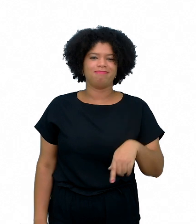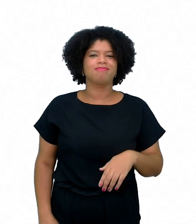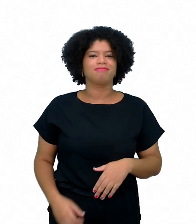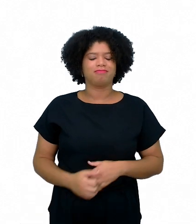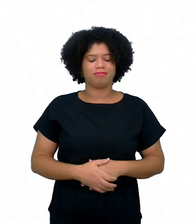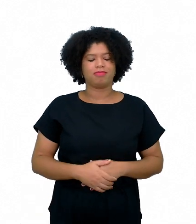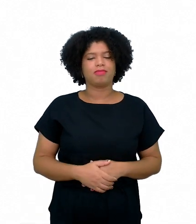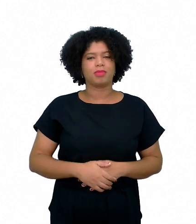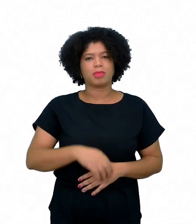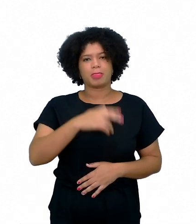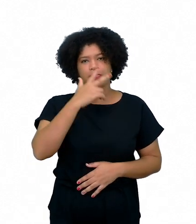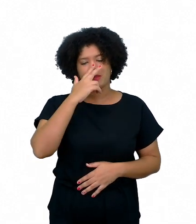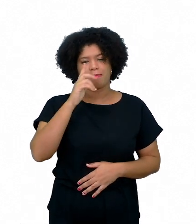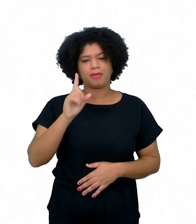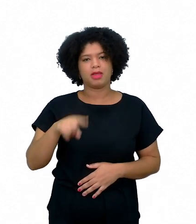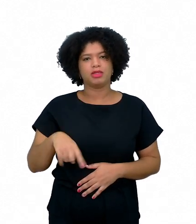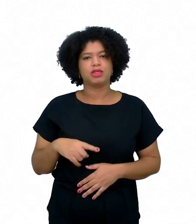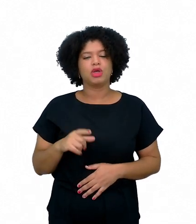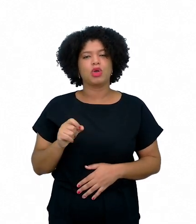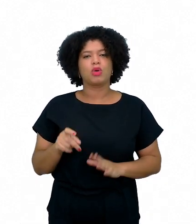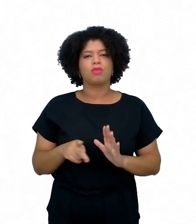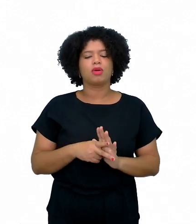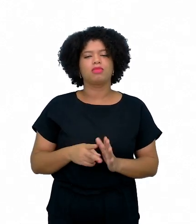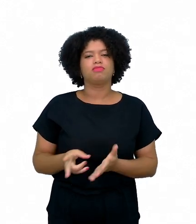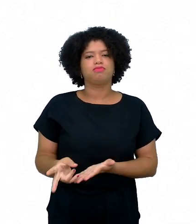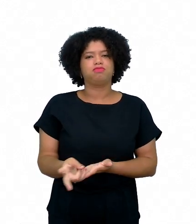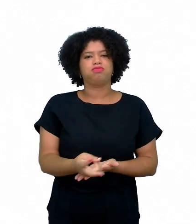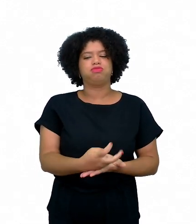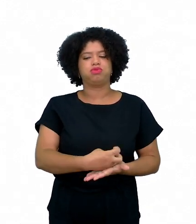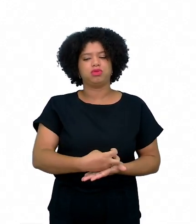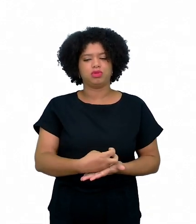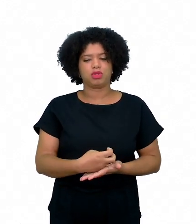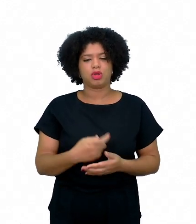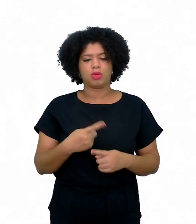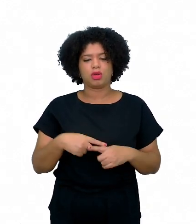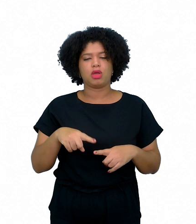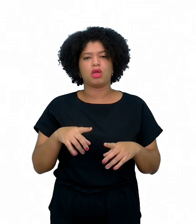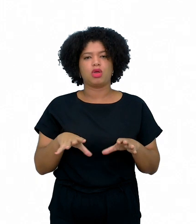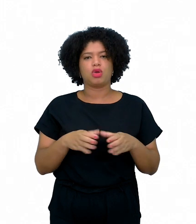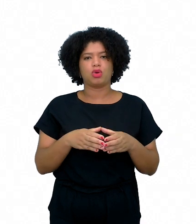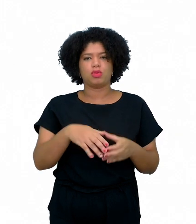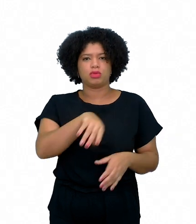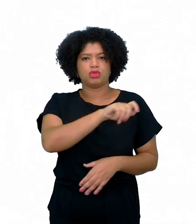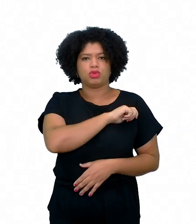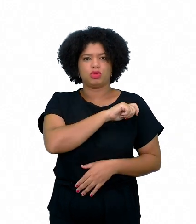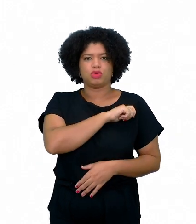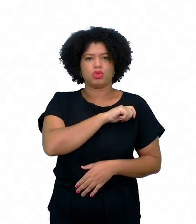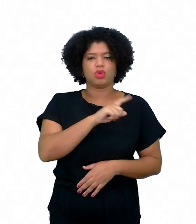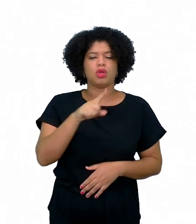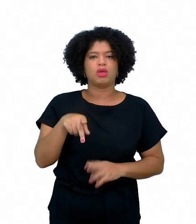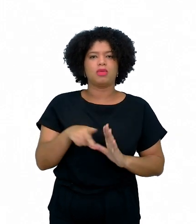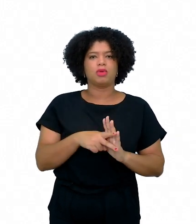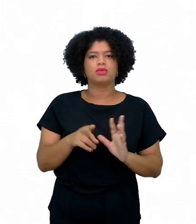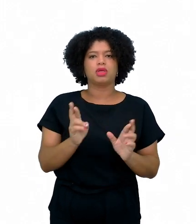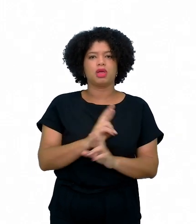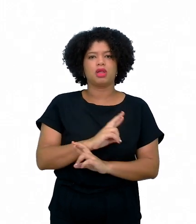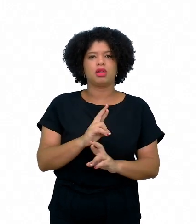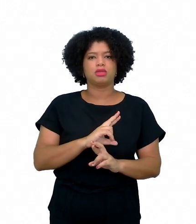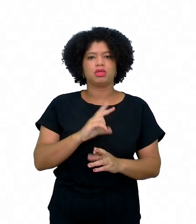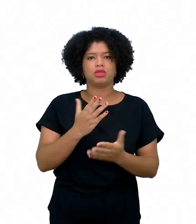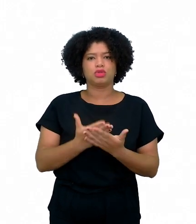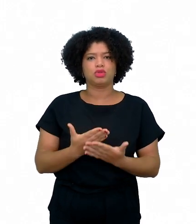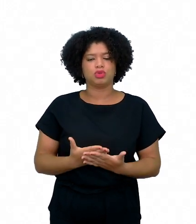que aqui que é o nosso grande ganho, né? Quando os estudantes estão todos envolvidos, né, juntos,